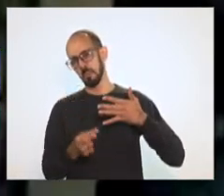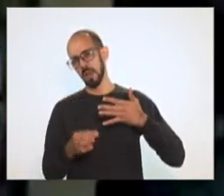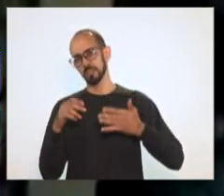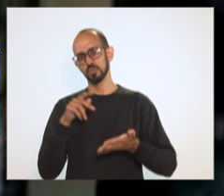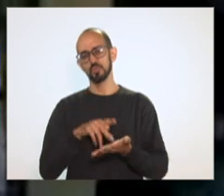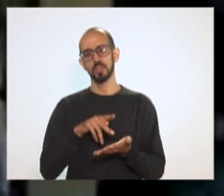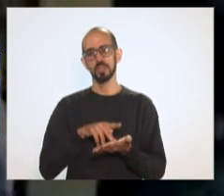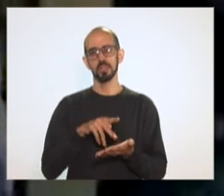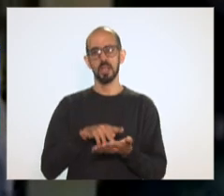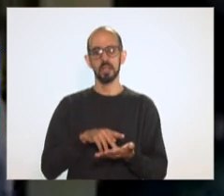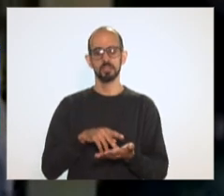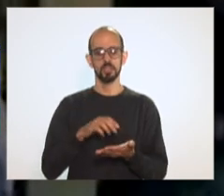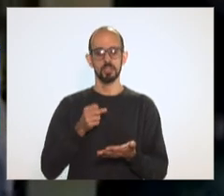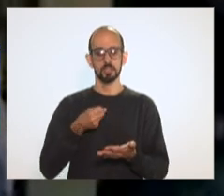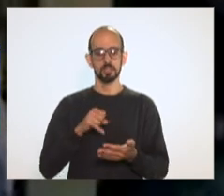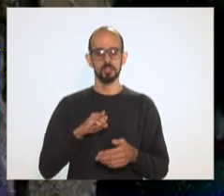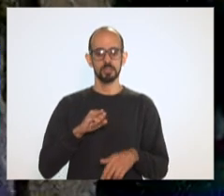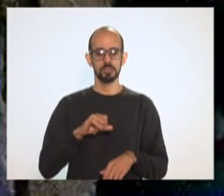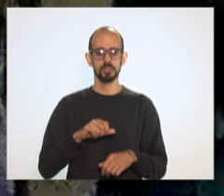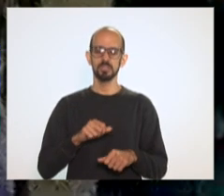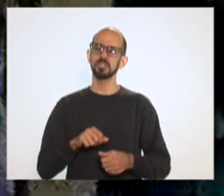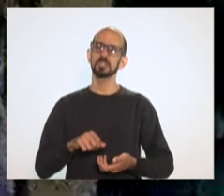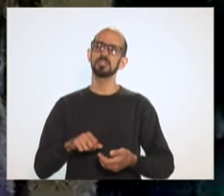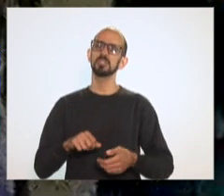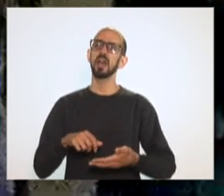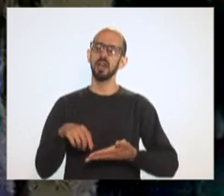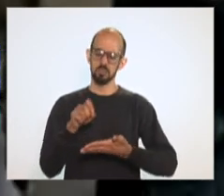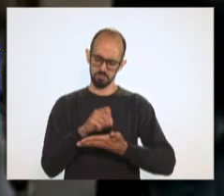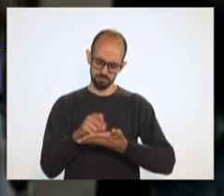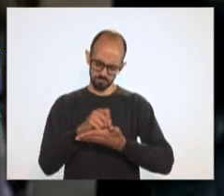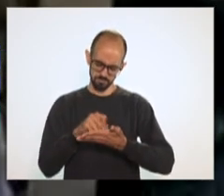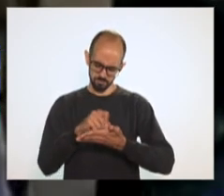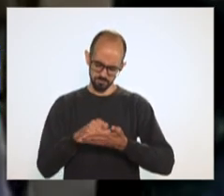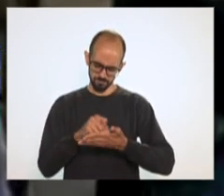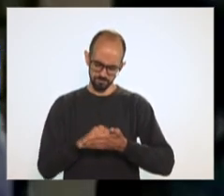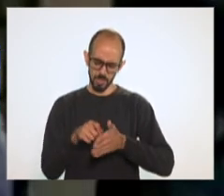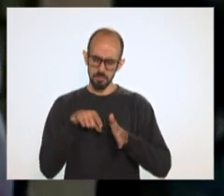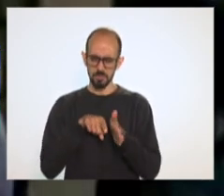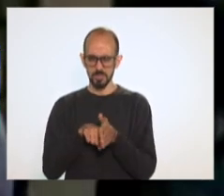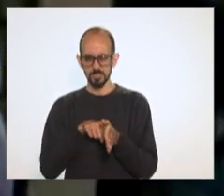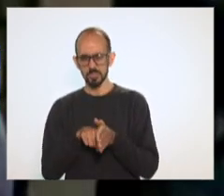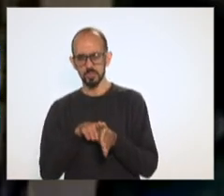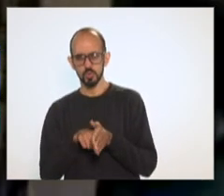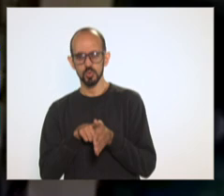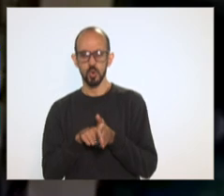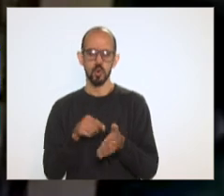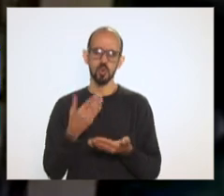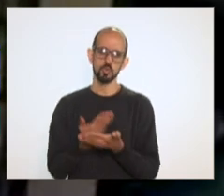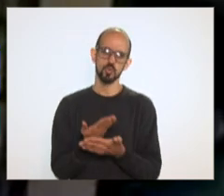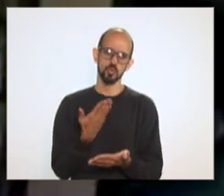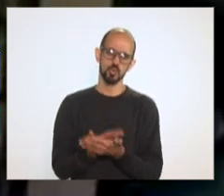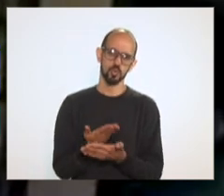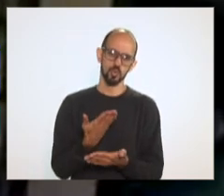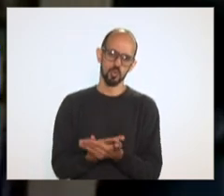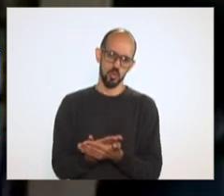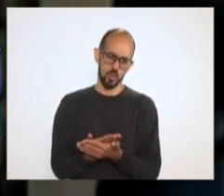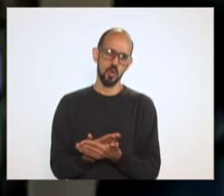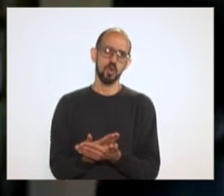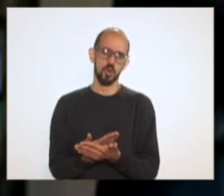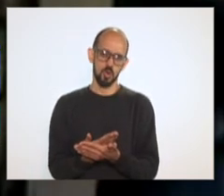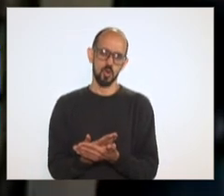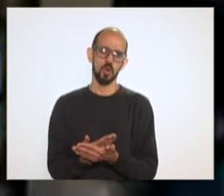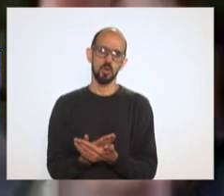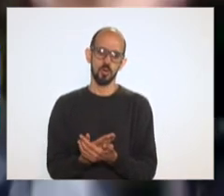se debruçou em cima houve aqui uma pesquisa um trabalho de pesquisa muito eficiente